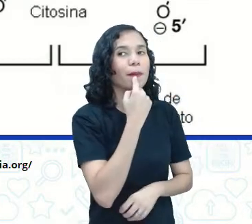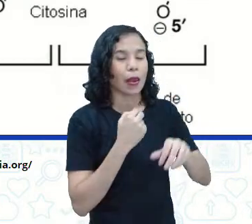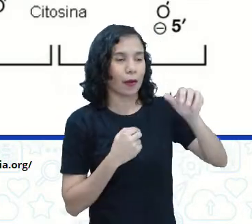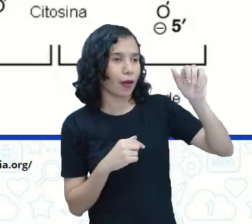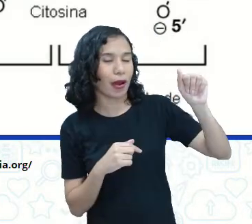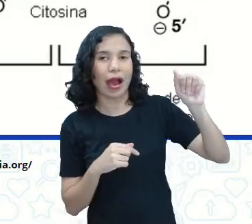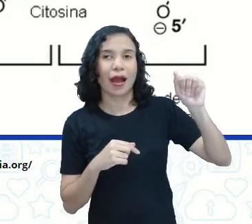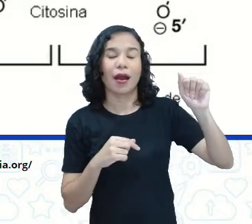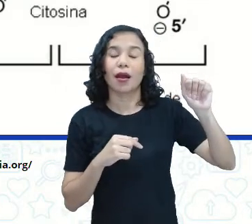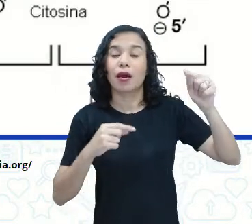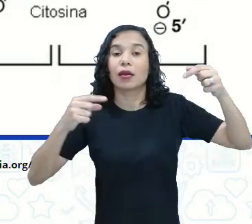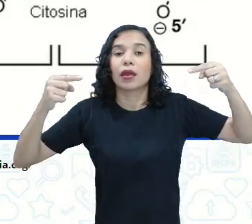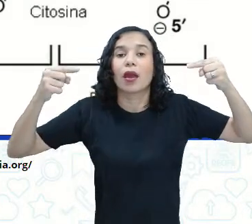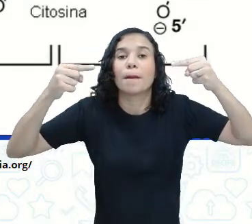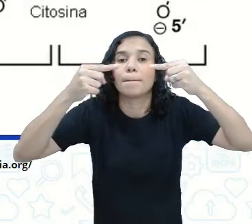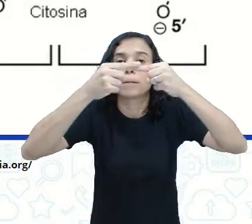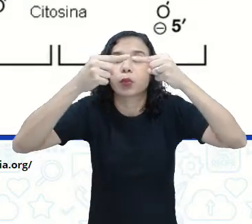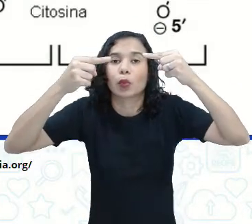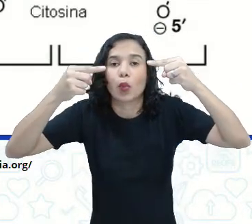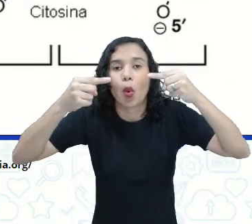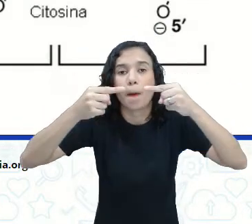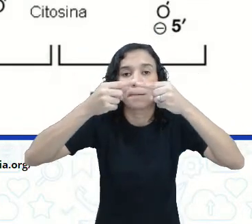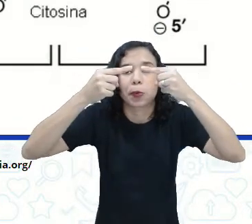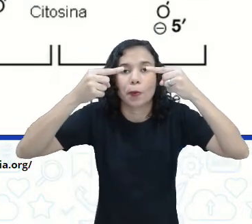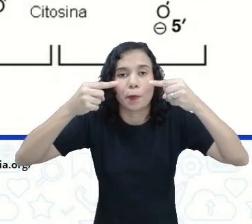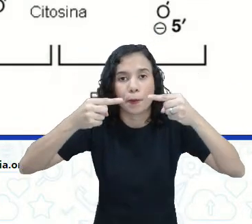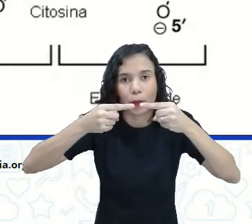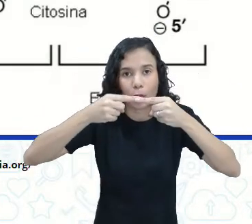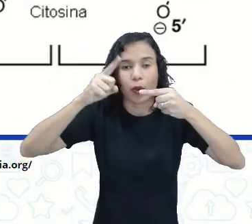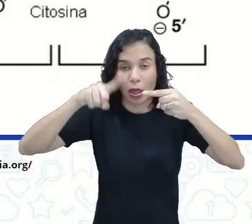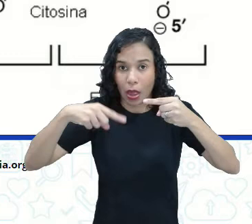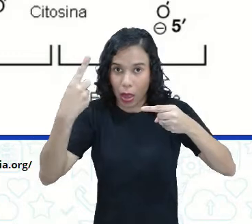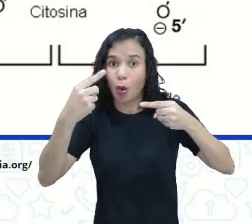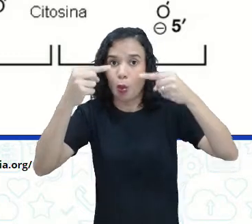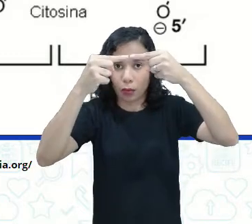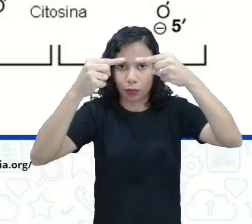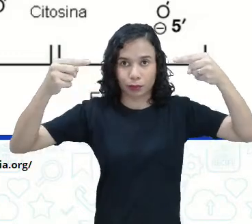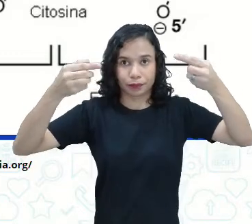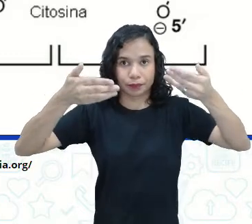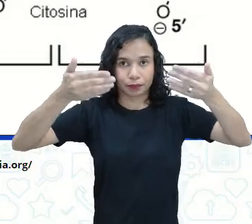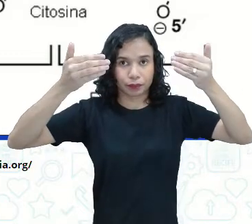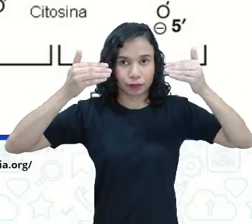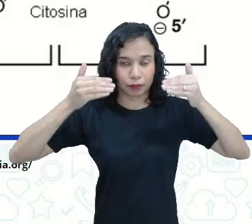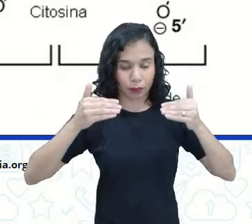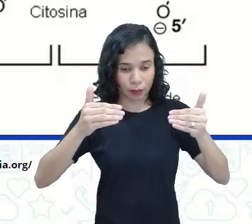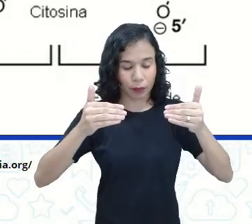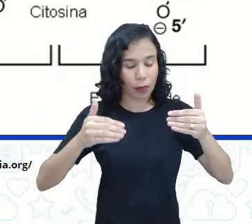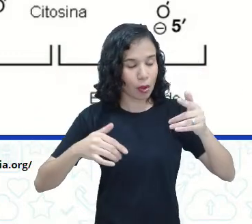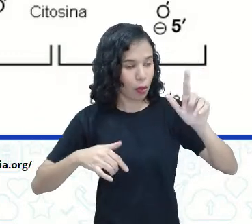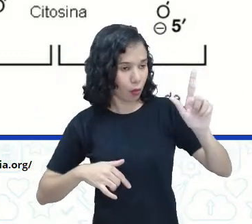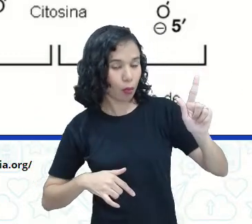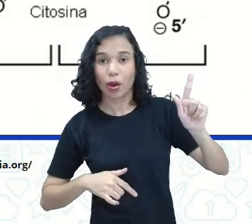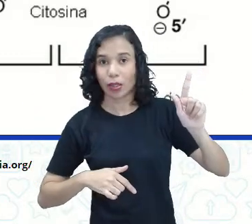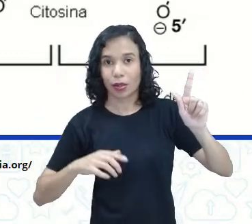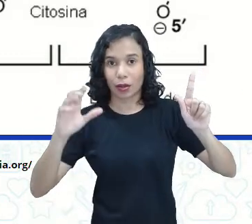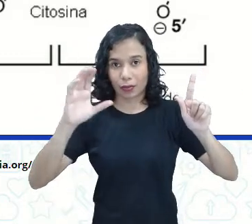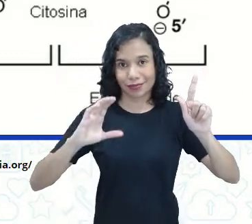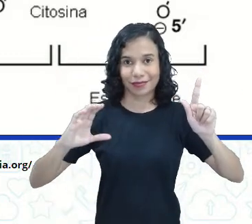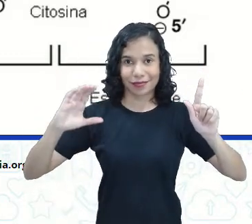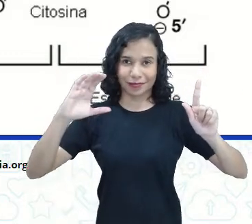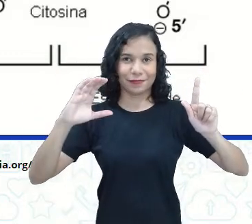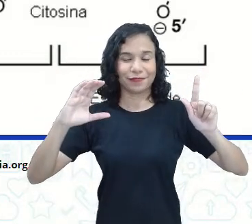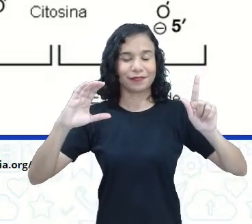vendo? Por pontos de hidrogênio. Essa é uma fita. Do outro lado, temos, ó, guanina e